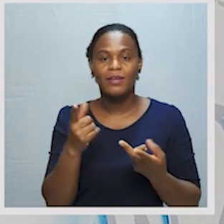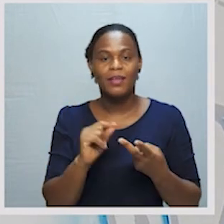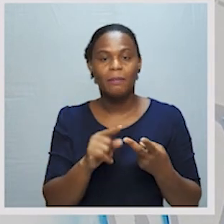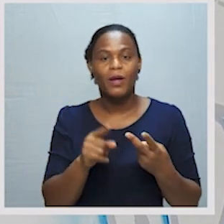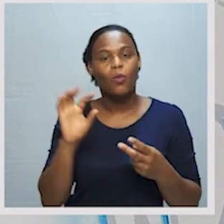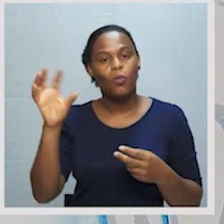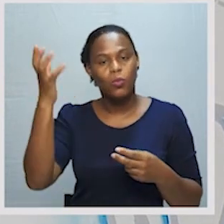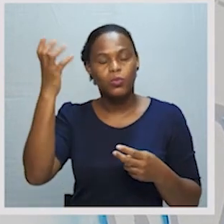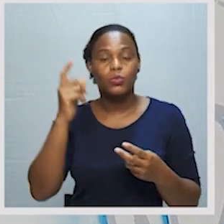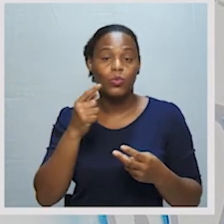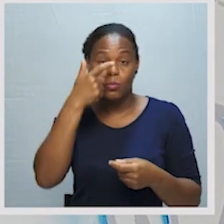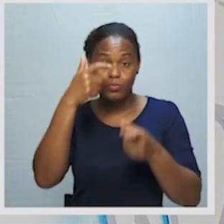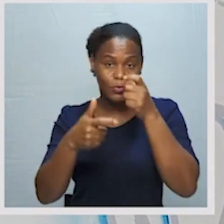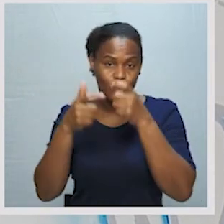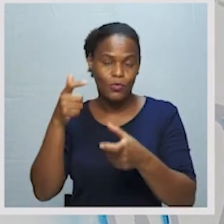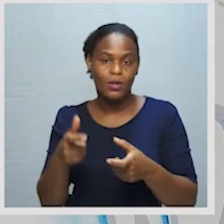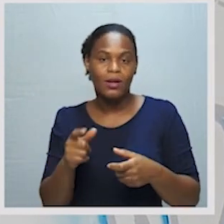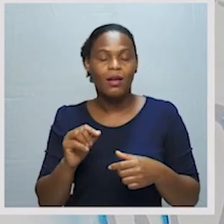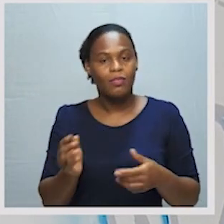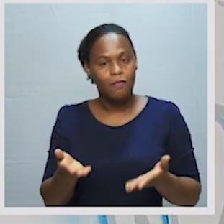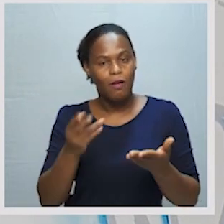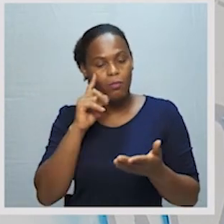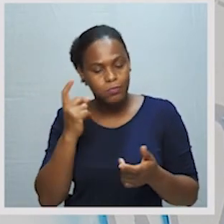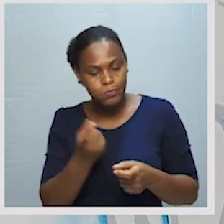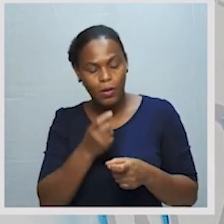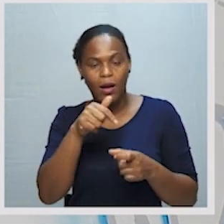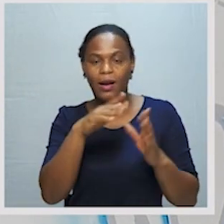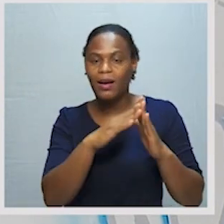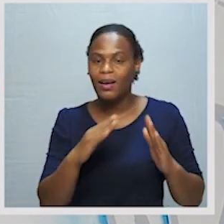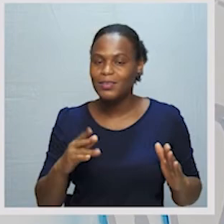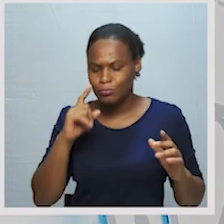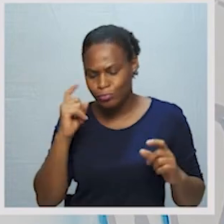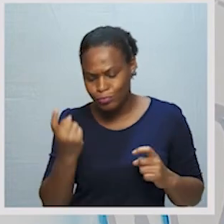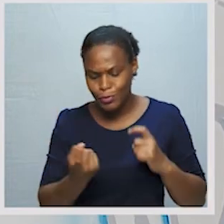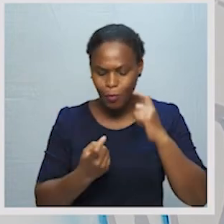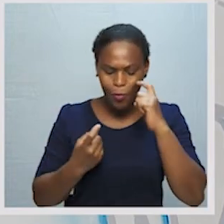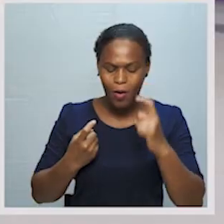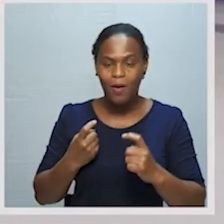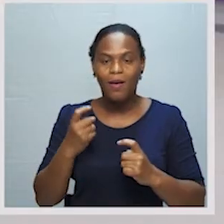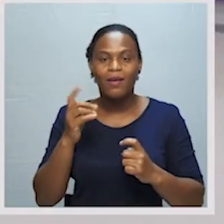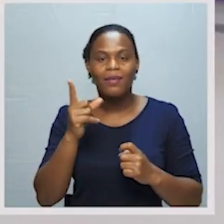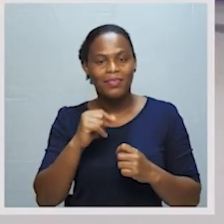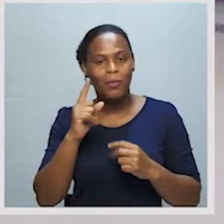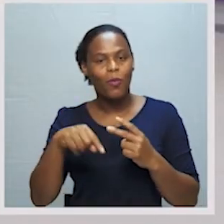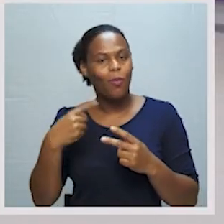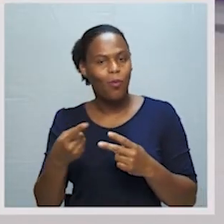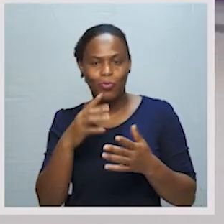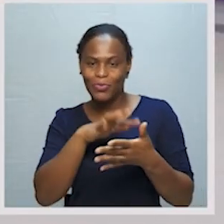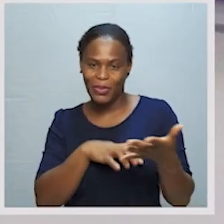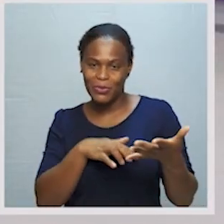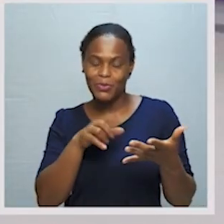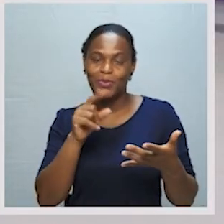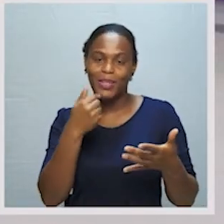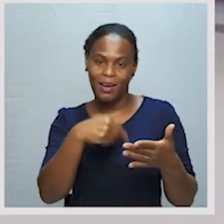promover a cultura de um povo. Então vão procurar lá em casa também